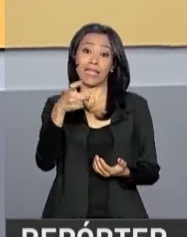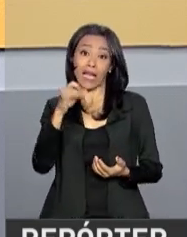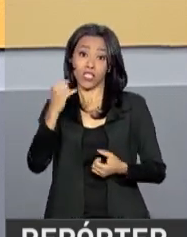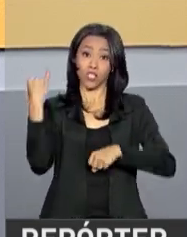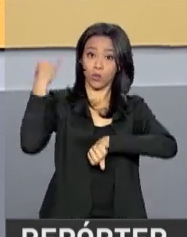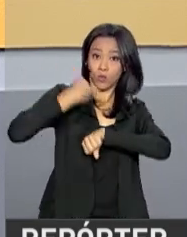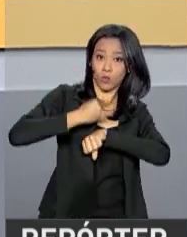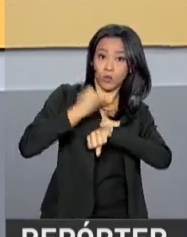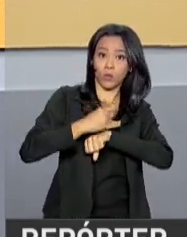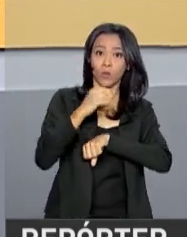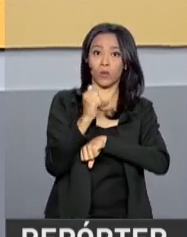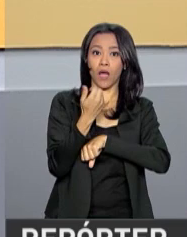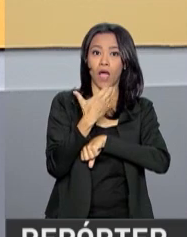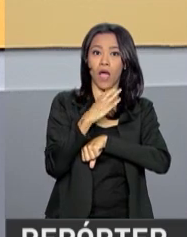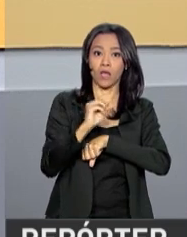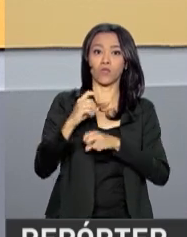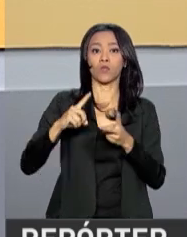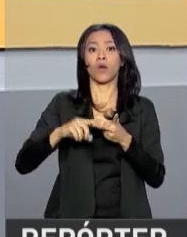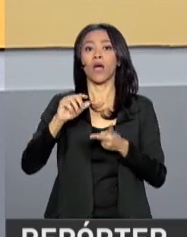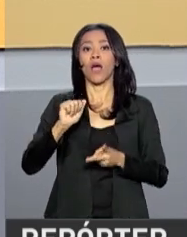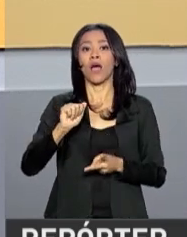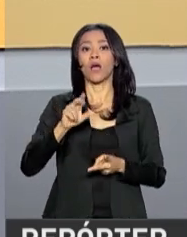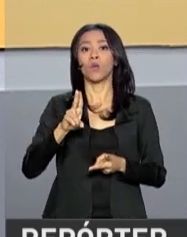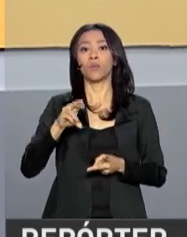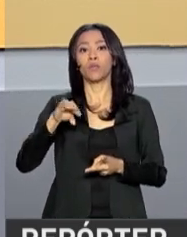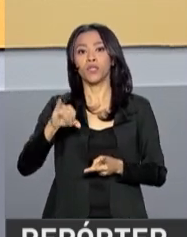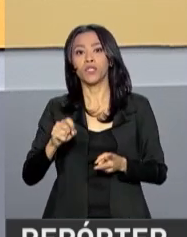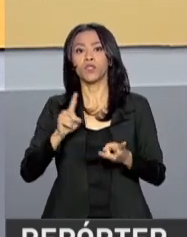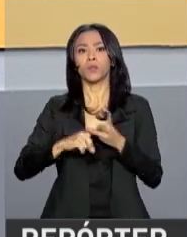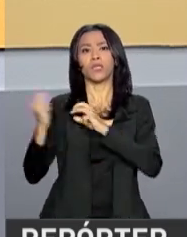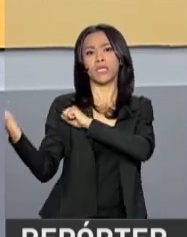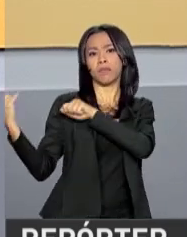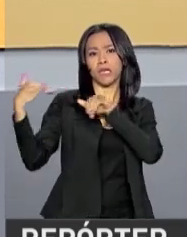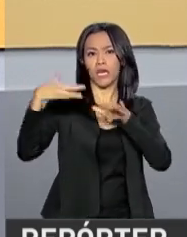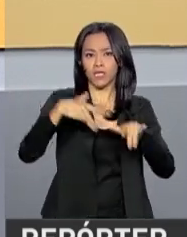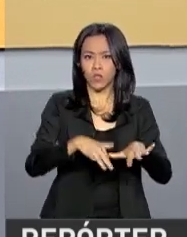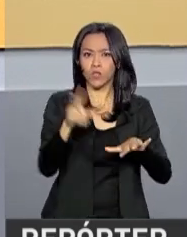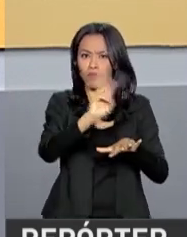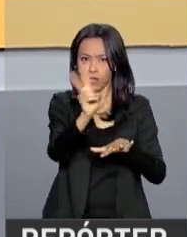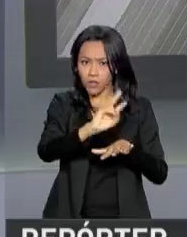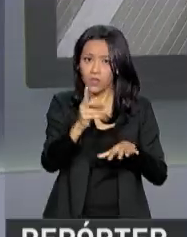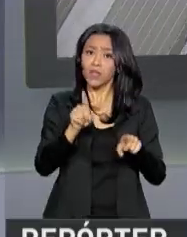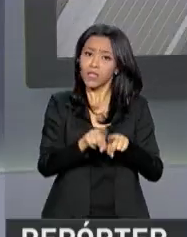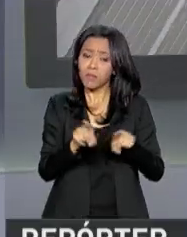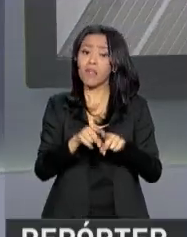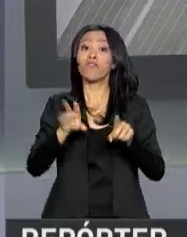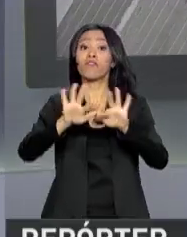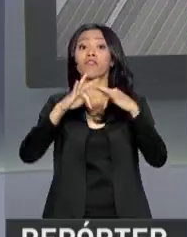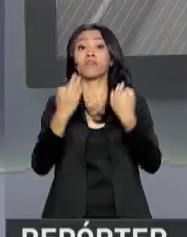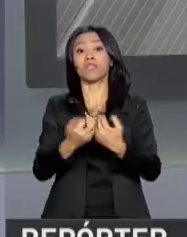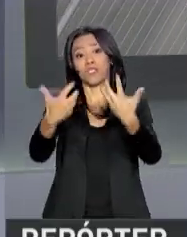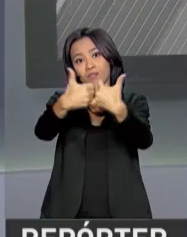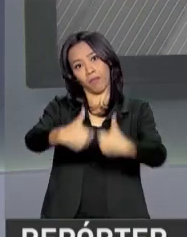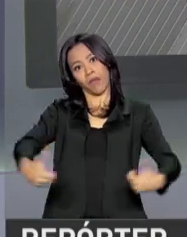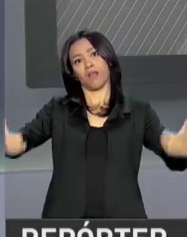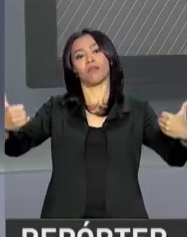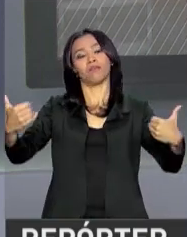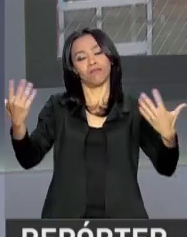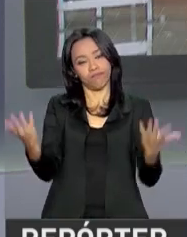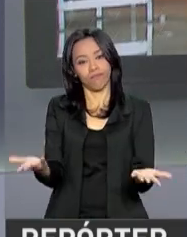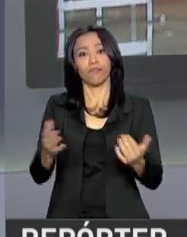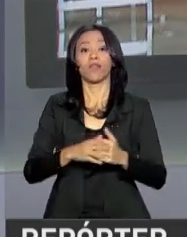emigração venezuelana e casos de famílias separadas pelo governo troca vamos então ao palácio do planalto